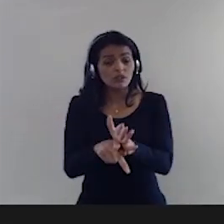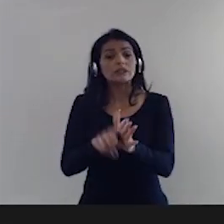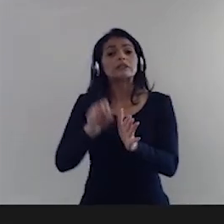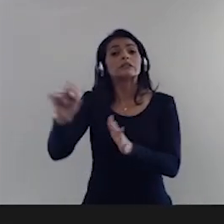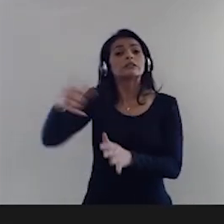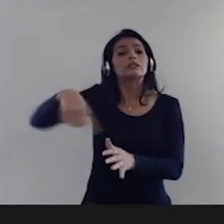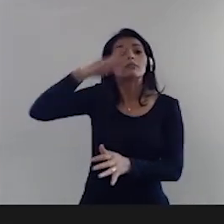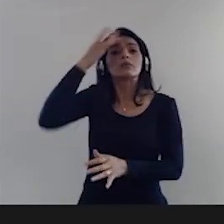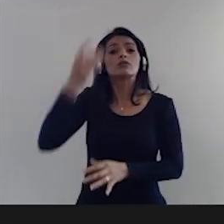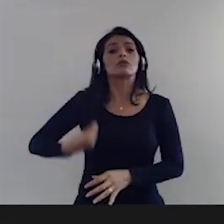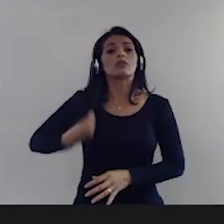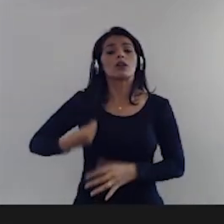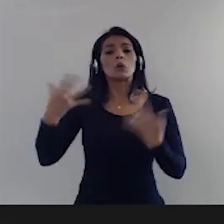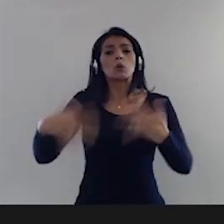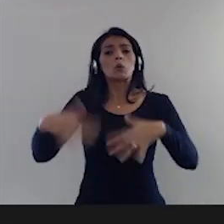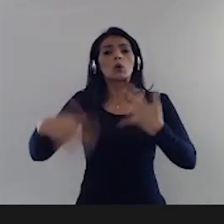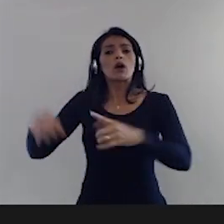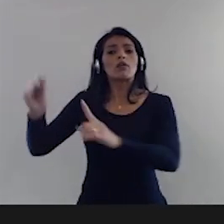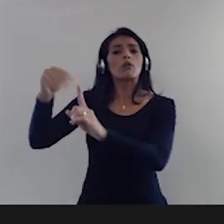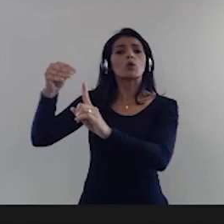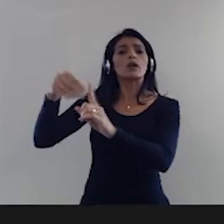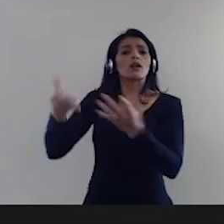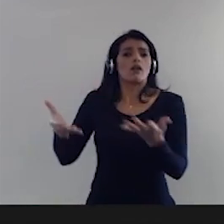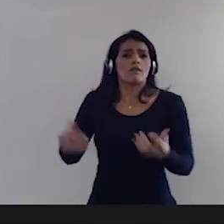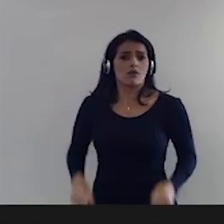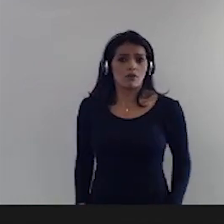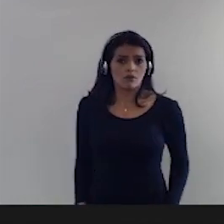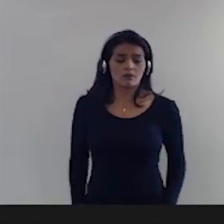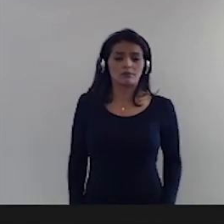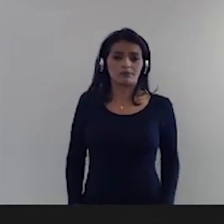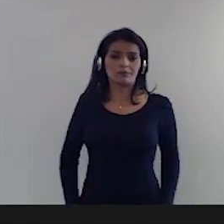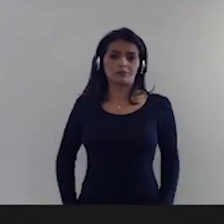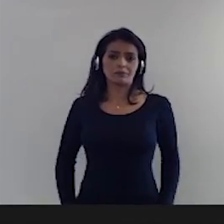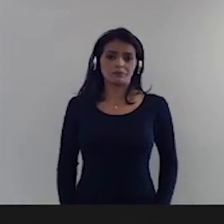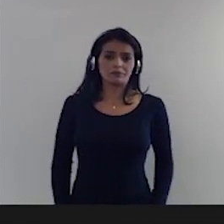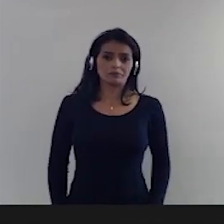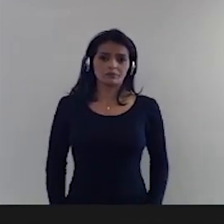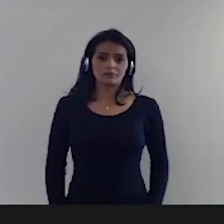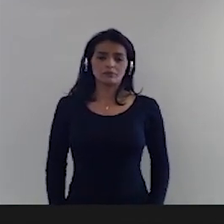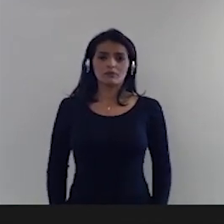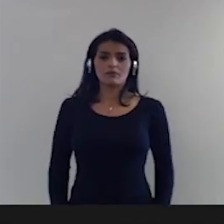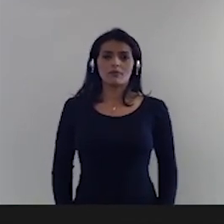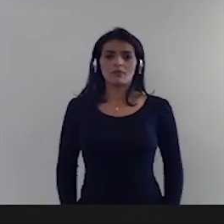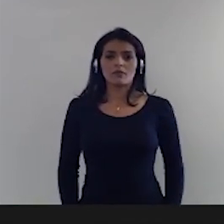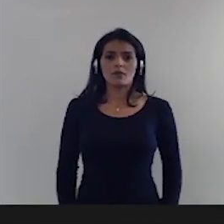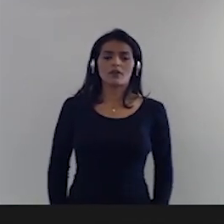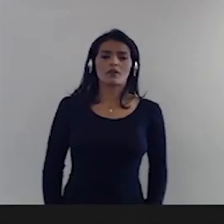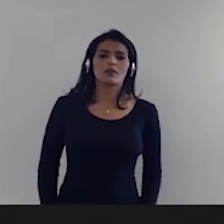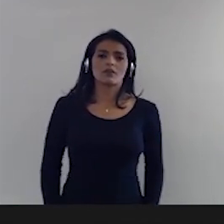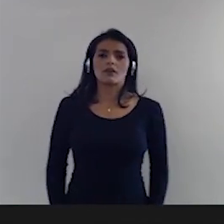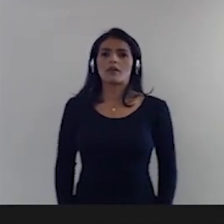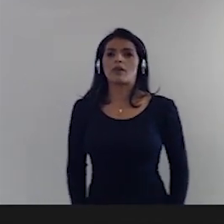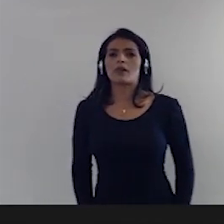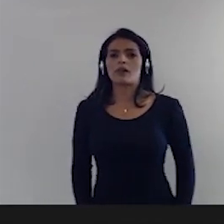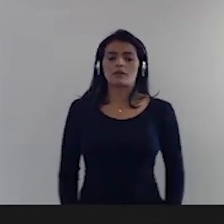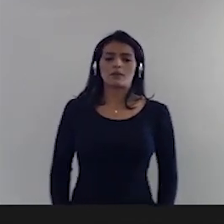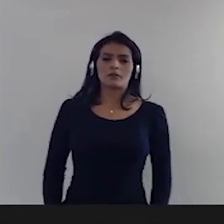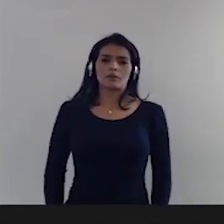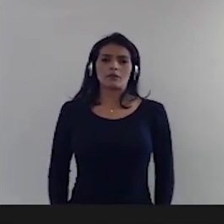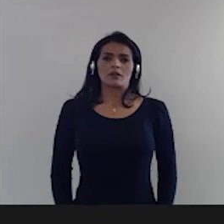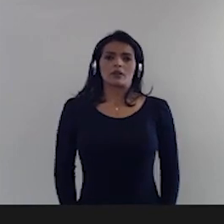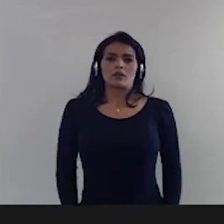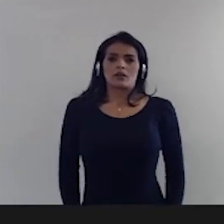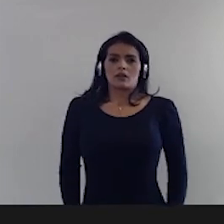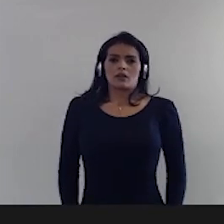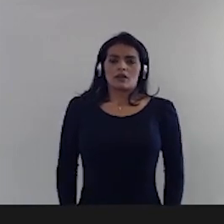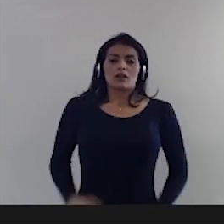existem pessoas em situações de vulnerabilidade. Nesse momento de pandemia, você tem uma vulnerabilidade emergente, que